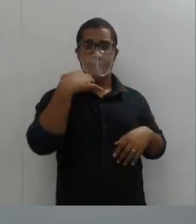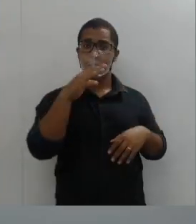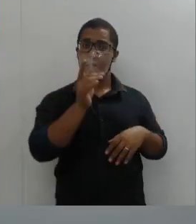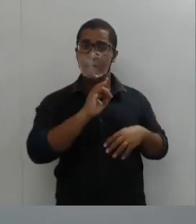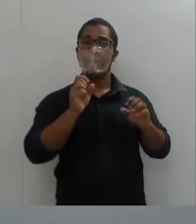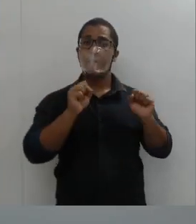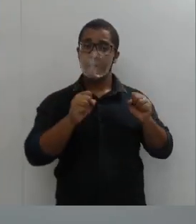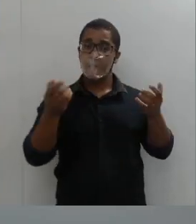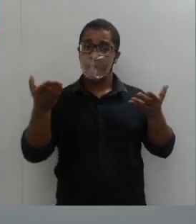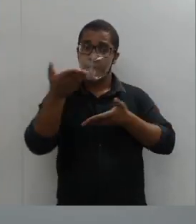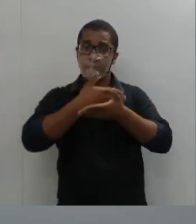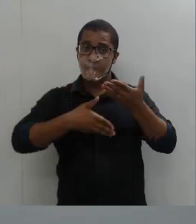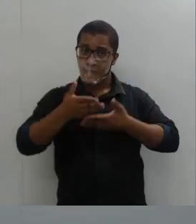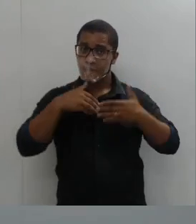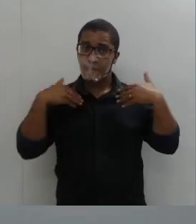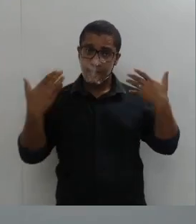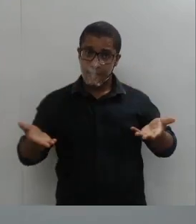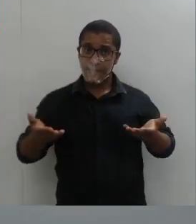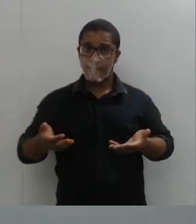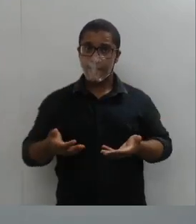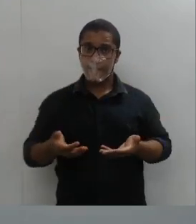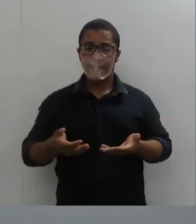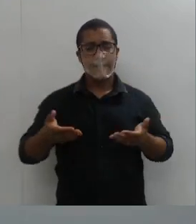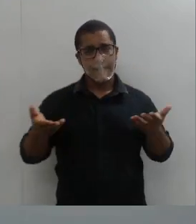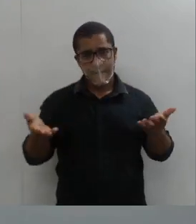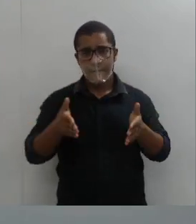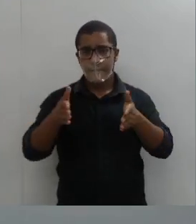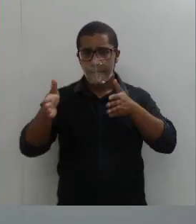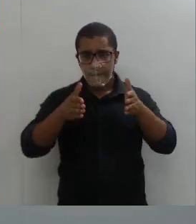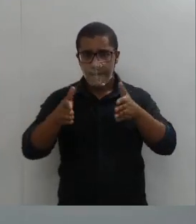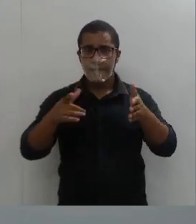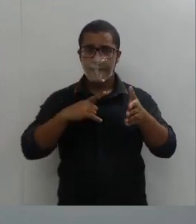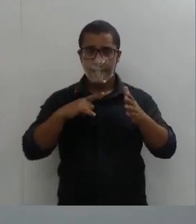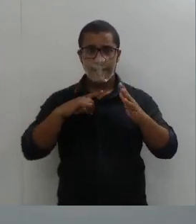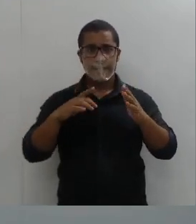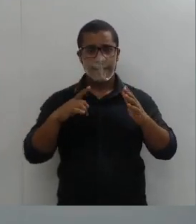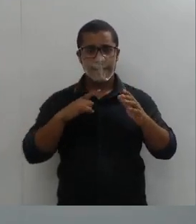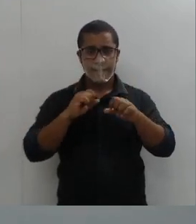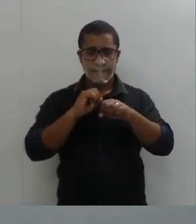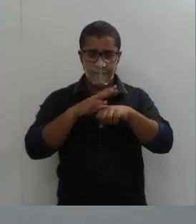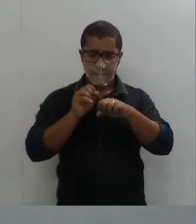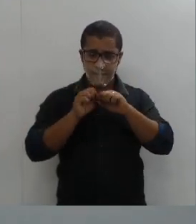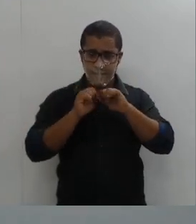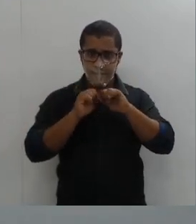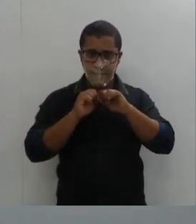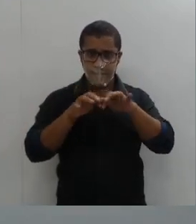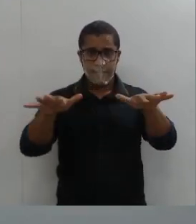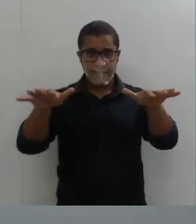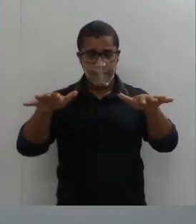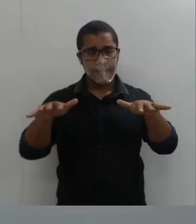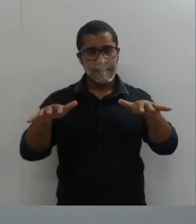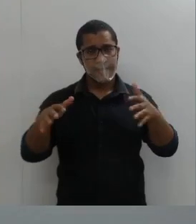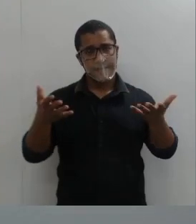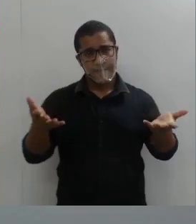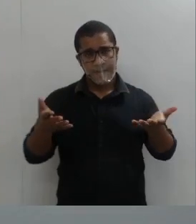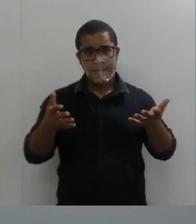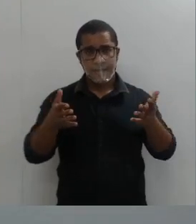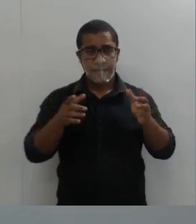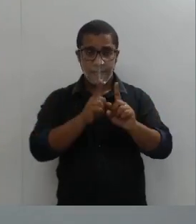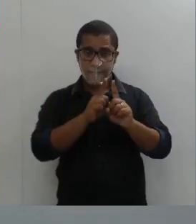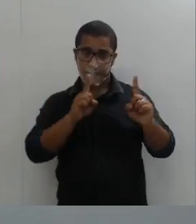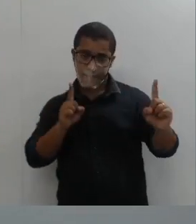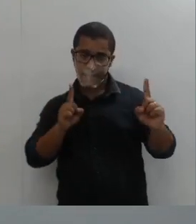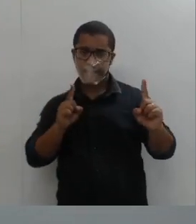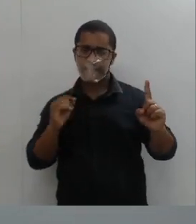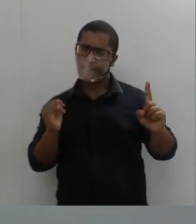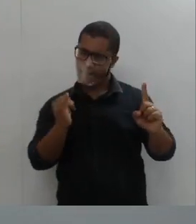estar interagindo com você, né? Nesse momento que a gente está vivendo dentro de uma pandemia, o distanciamento social é muito importante, mas